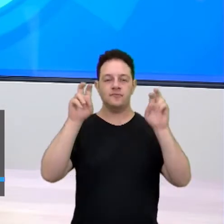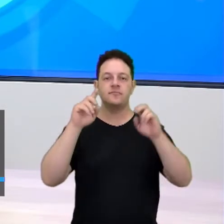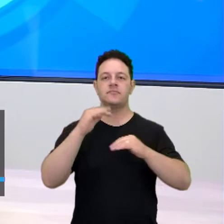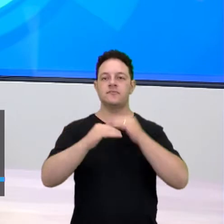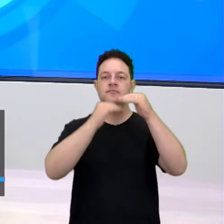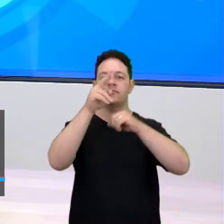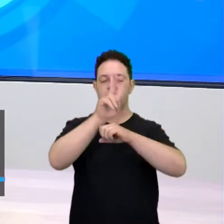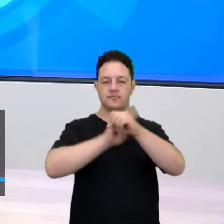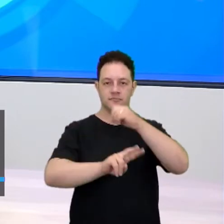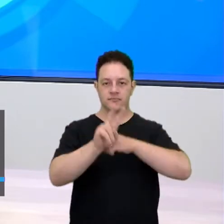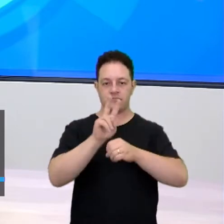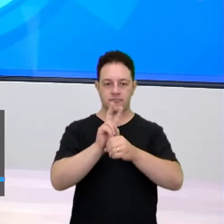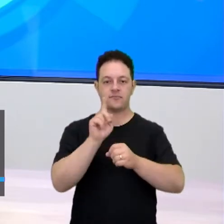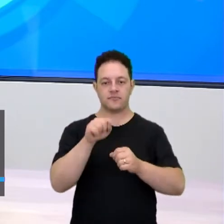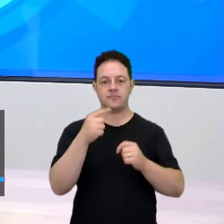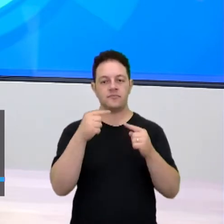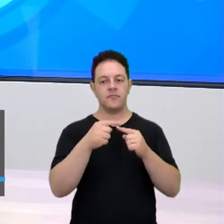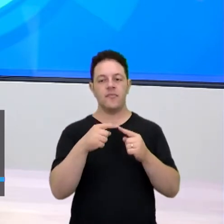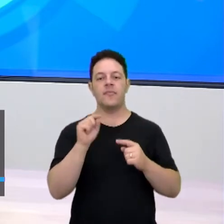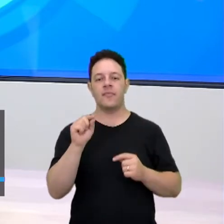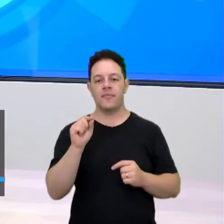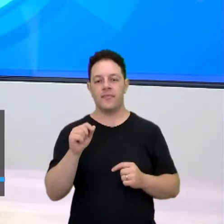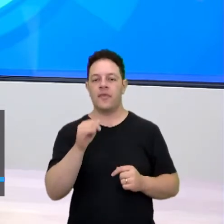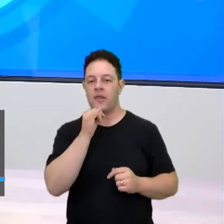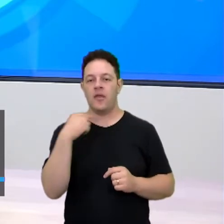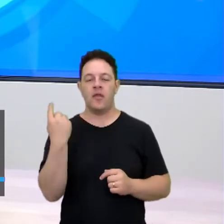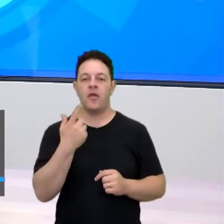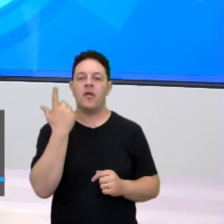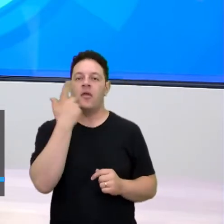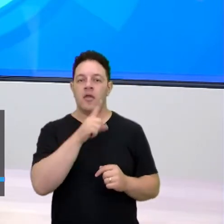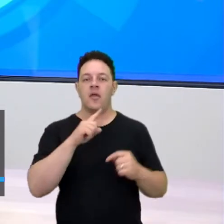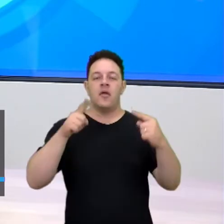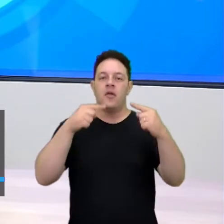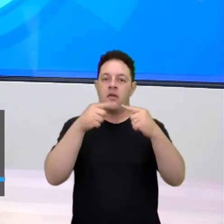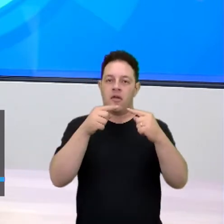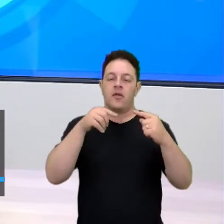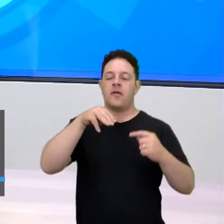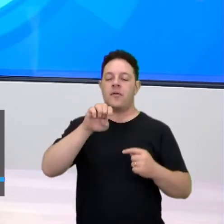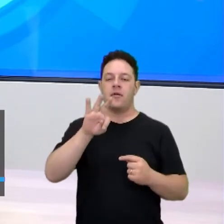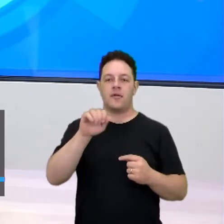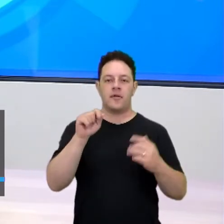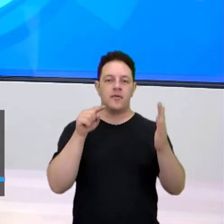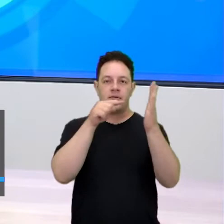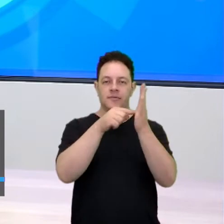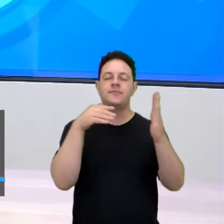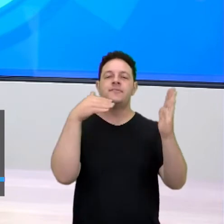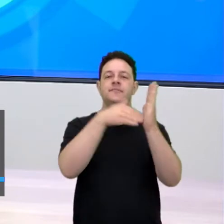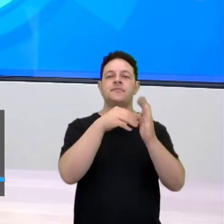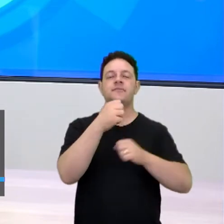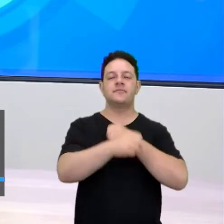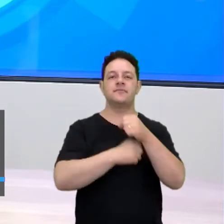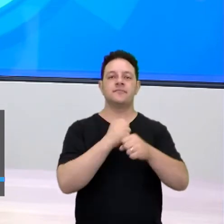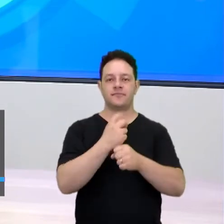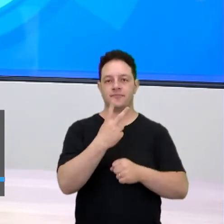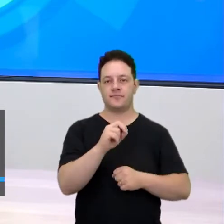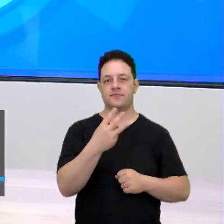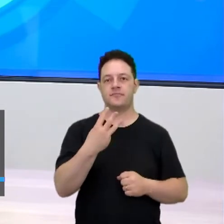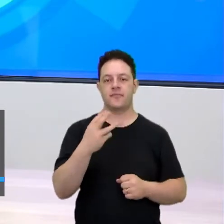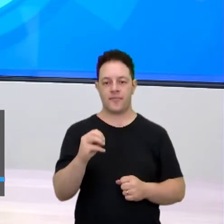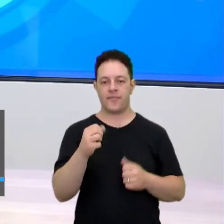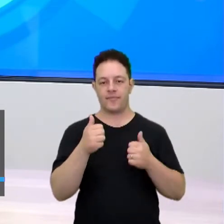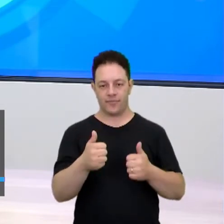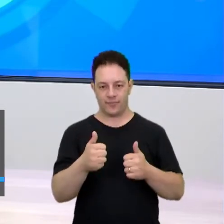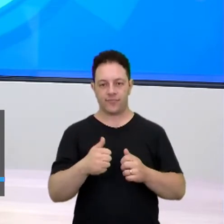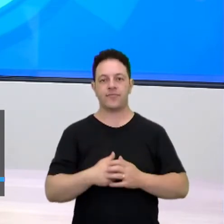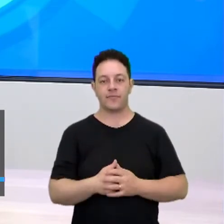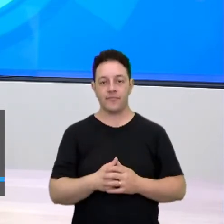ele é baseado aí até, né, que se atinja os objetivos e as metas até 2030, né? E nós já estamos aí